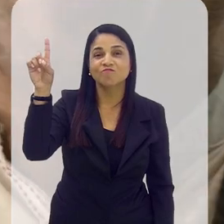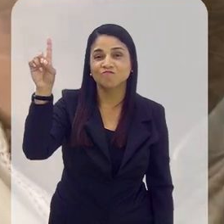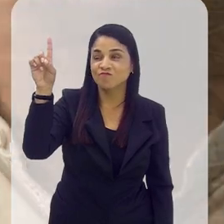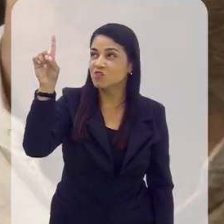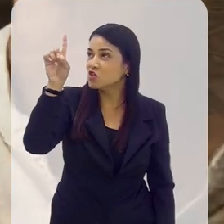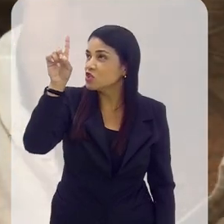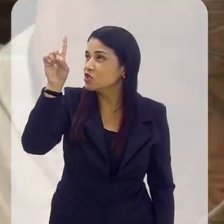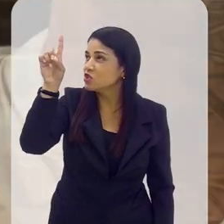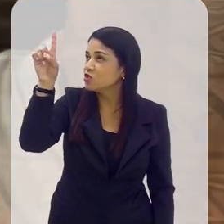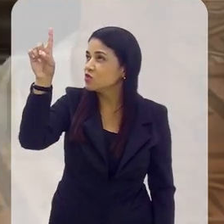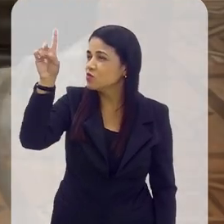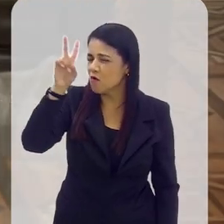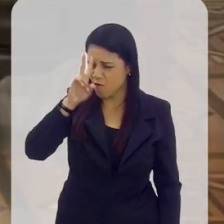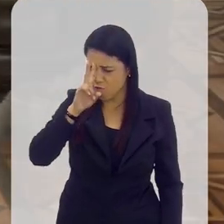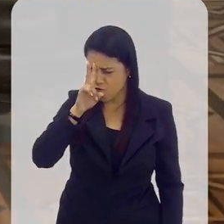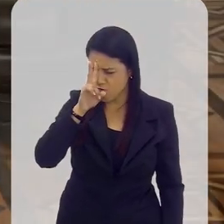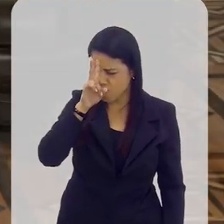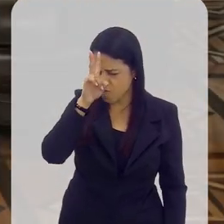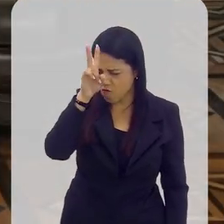a sua